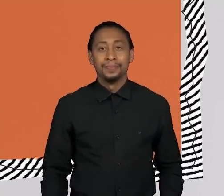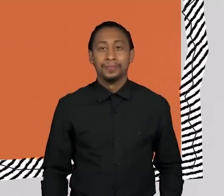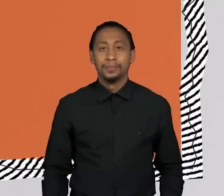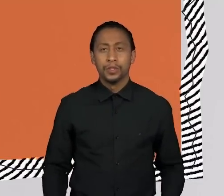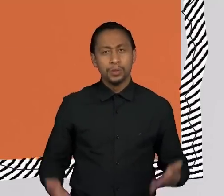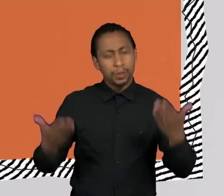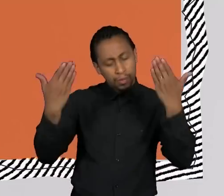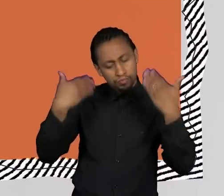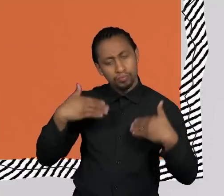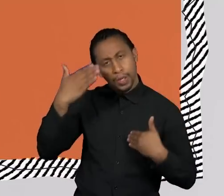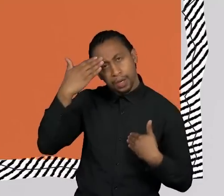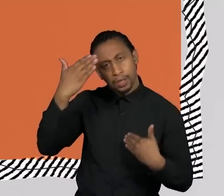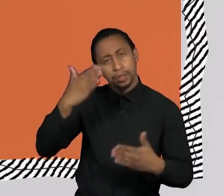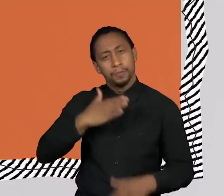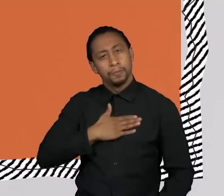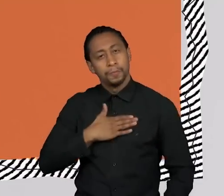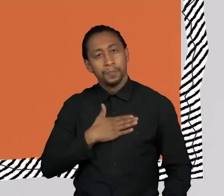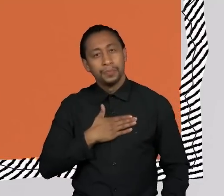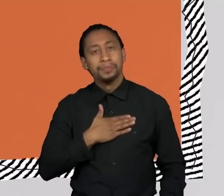me.